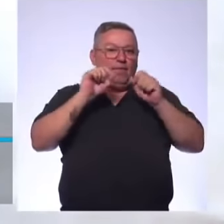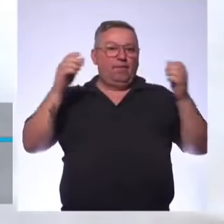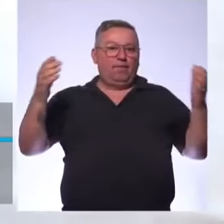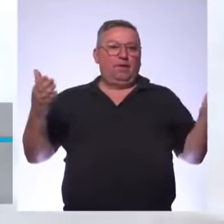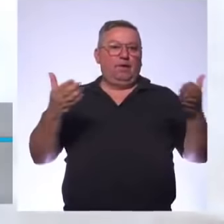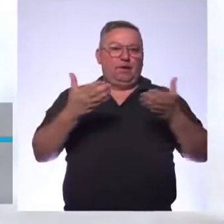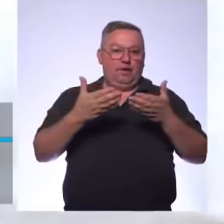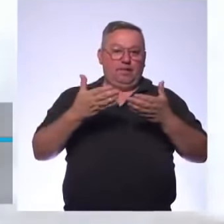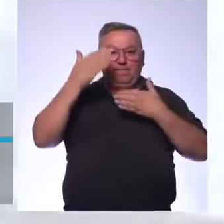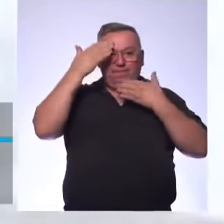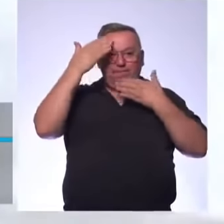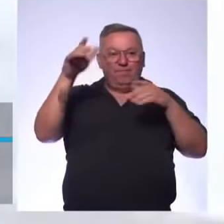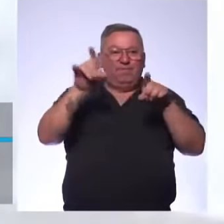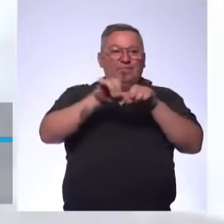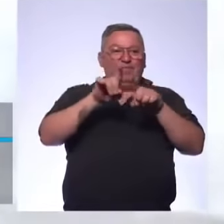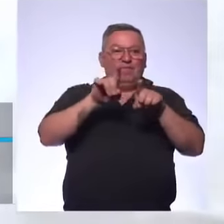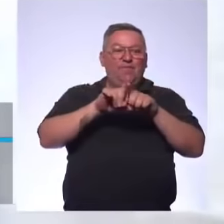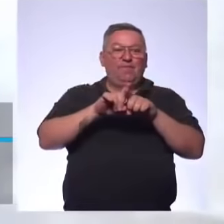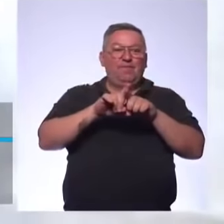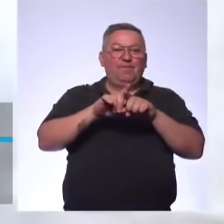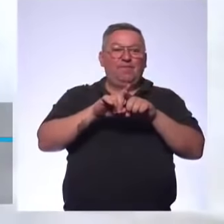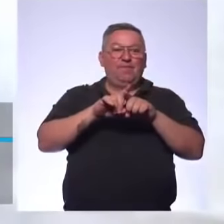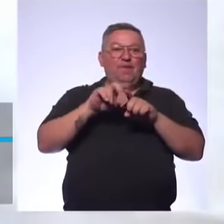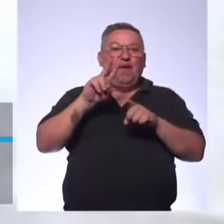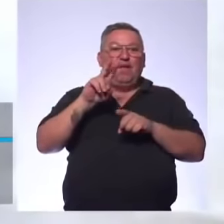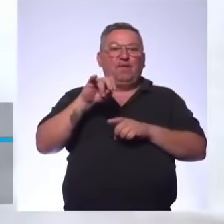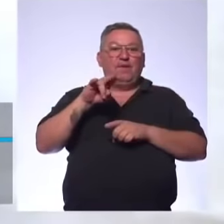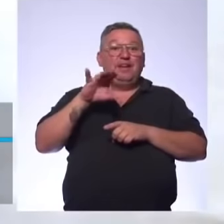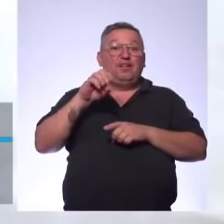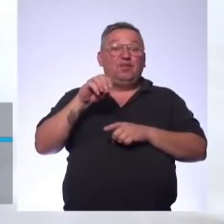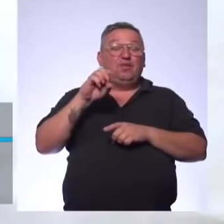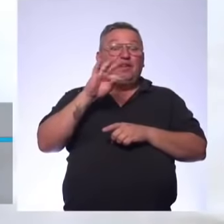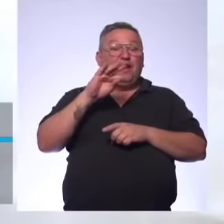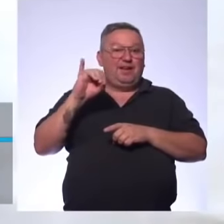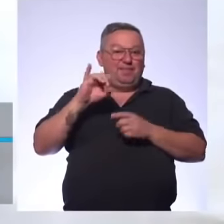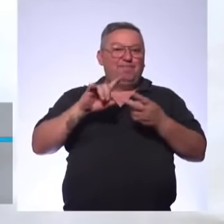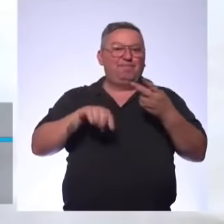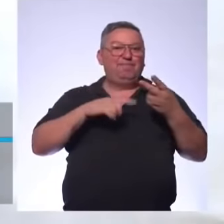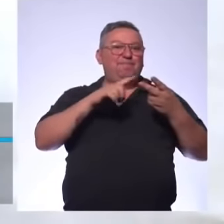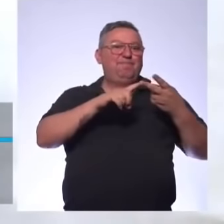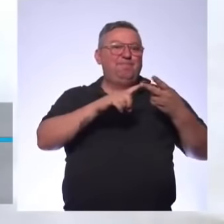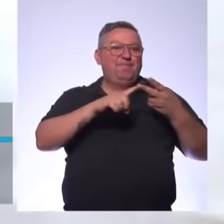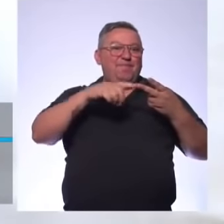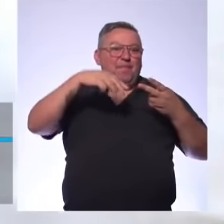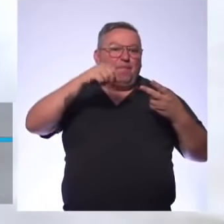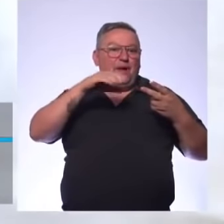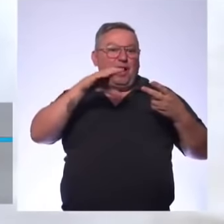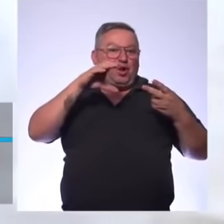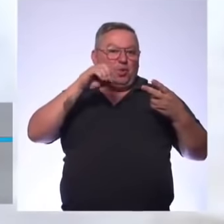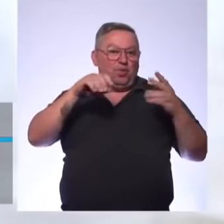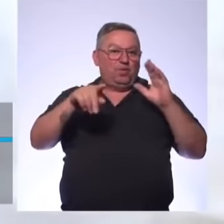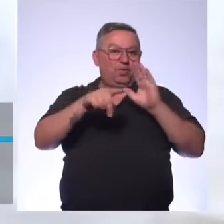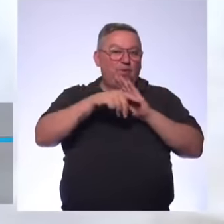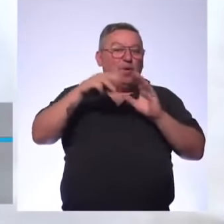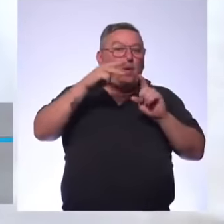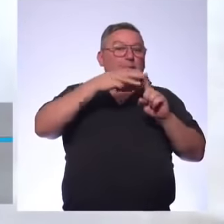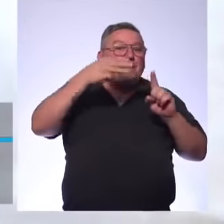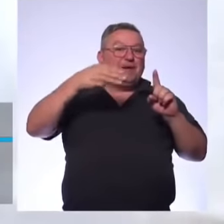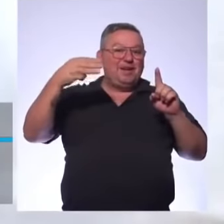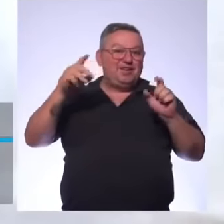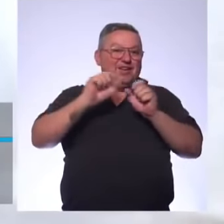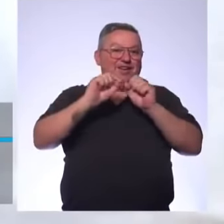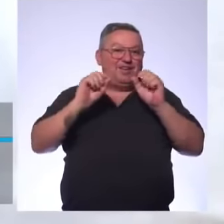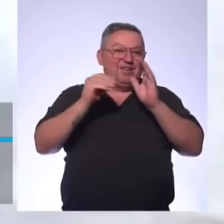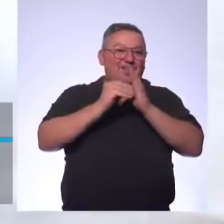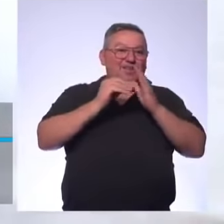fazer hoje eu vou agradecer agradecer o Vinícius de t.i. vou agradecer ao Marcos operador de mídias é